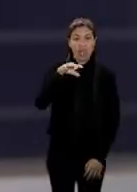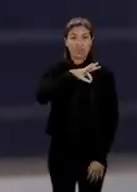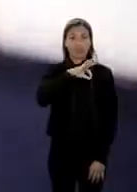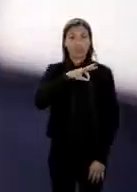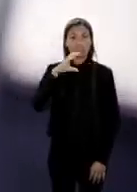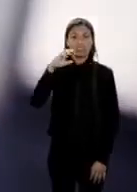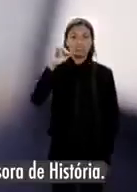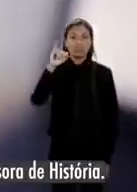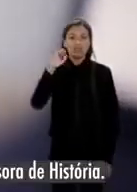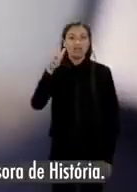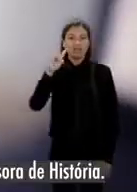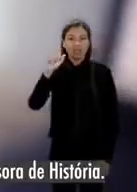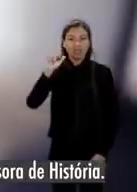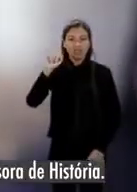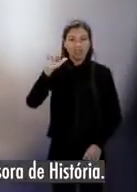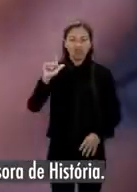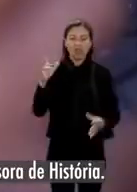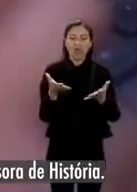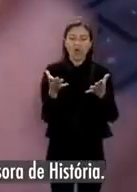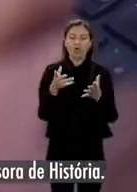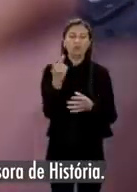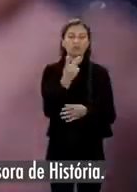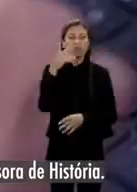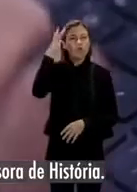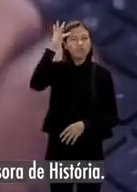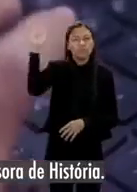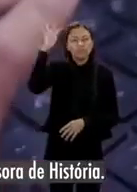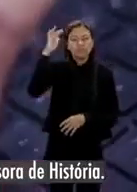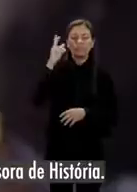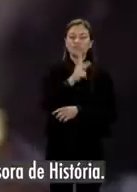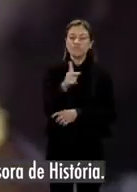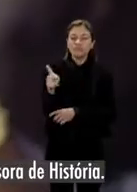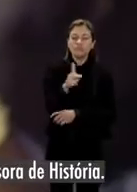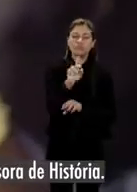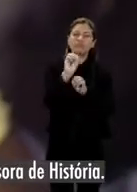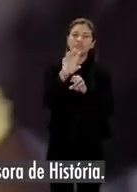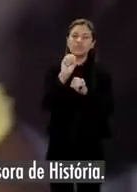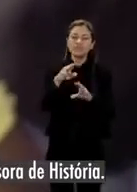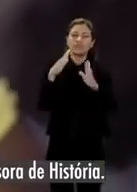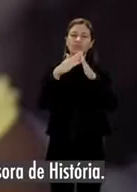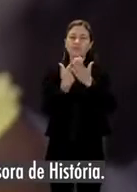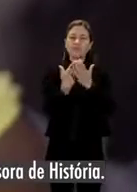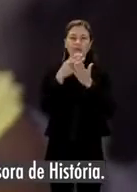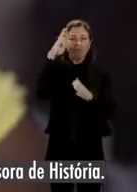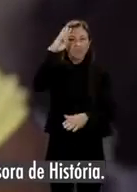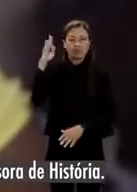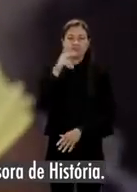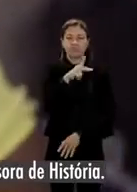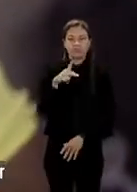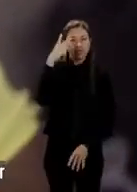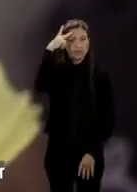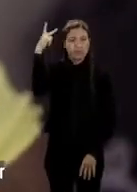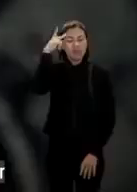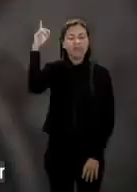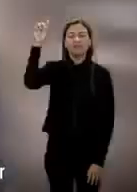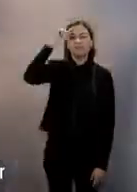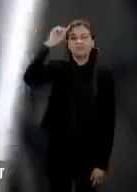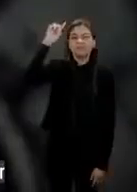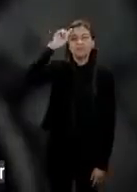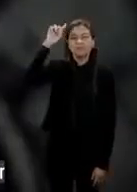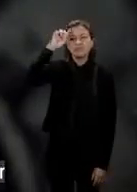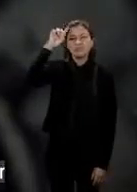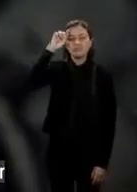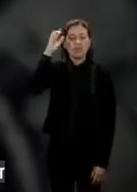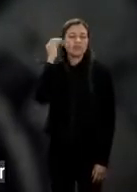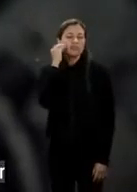para a polícia civil. E hoje eu tenho realizado o sonho, que é lecionar no Colégio Militar da Polícia como professora de história. Com o dia a